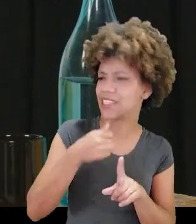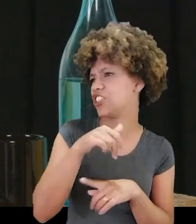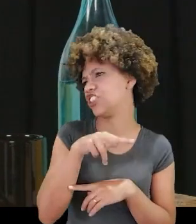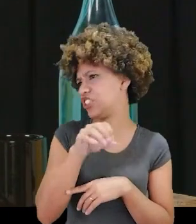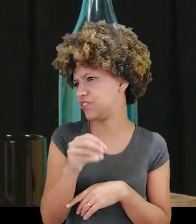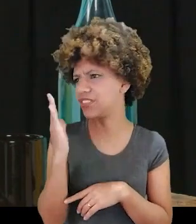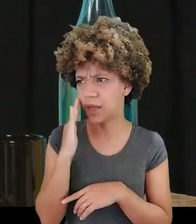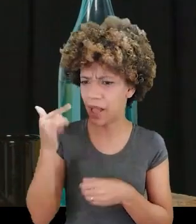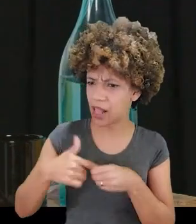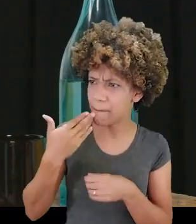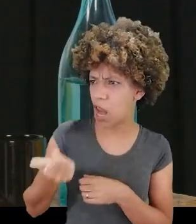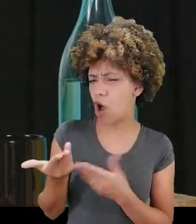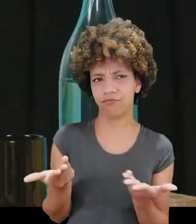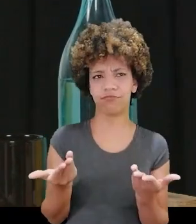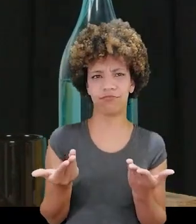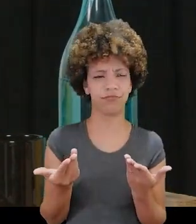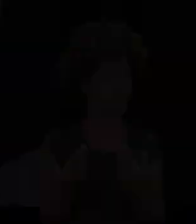a gasolina aditivada e bota mais aditivo a graça mesmo tá melhor